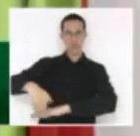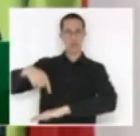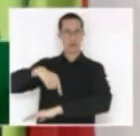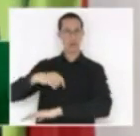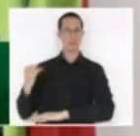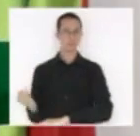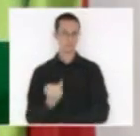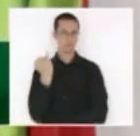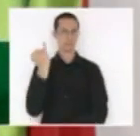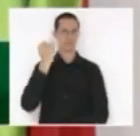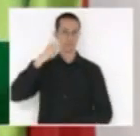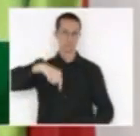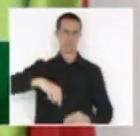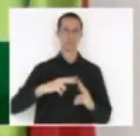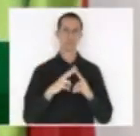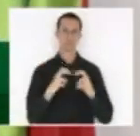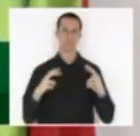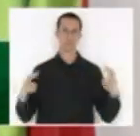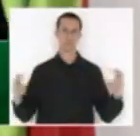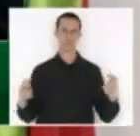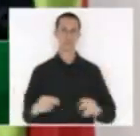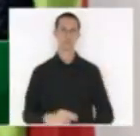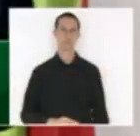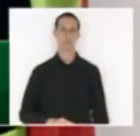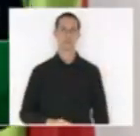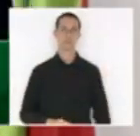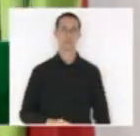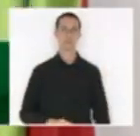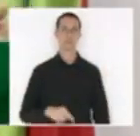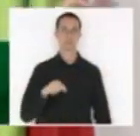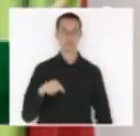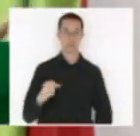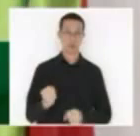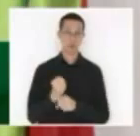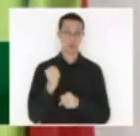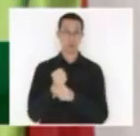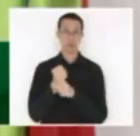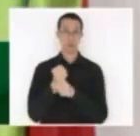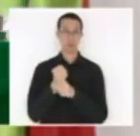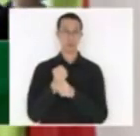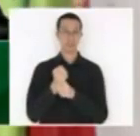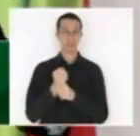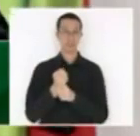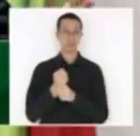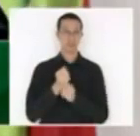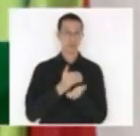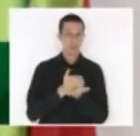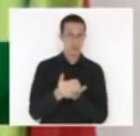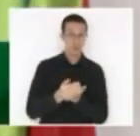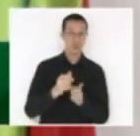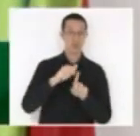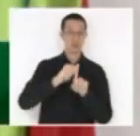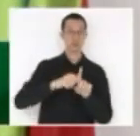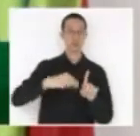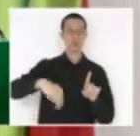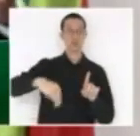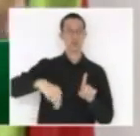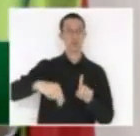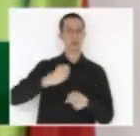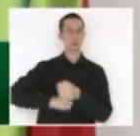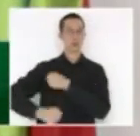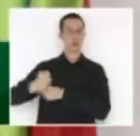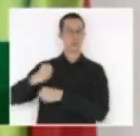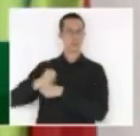E a obra não começou em novembro do ano passado devido à temporada, mas